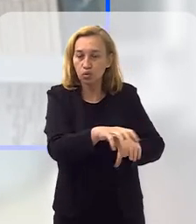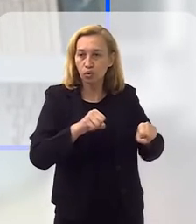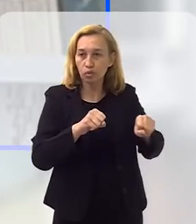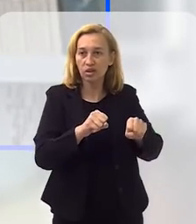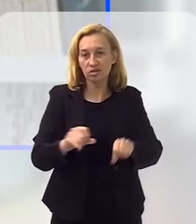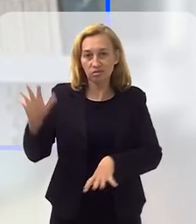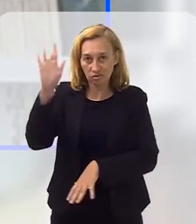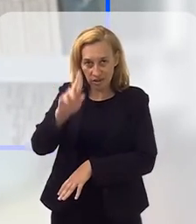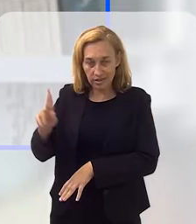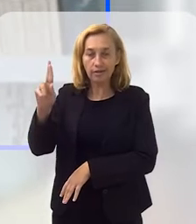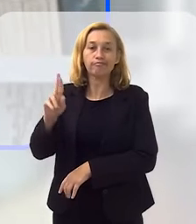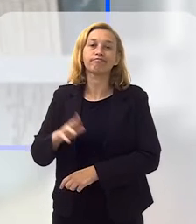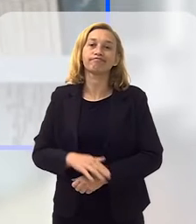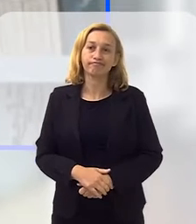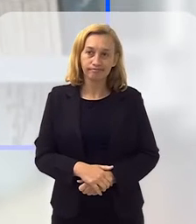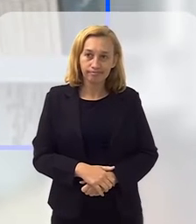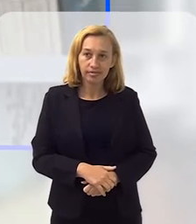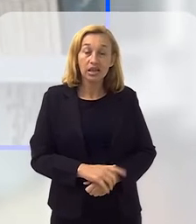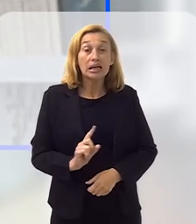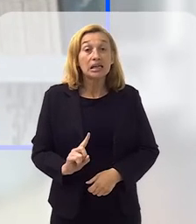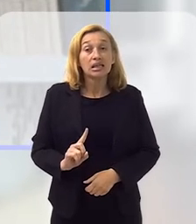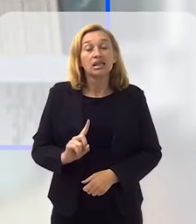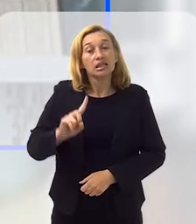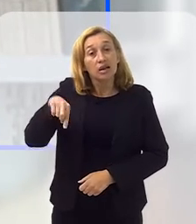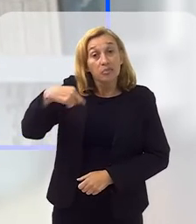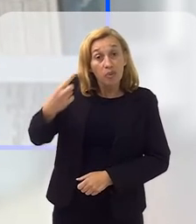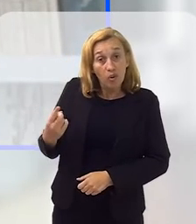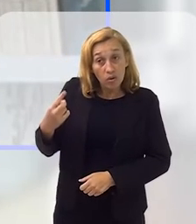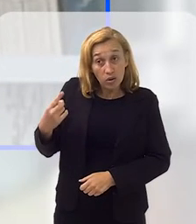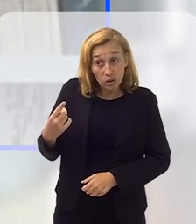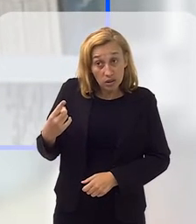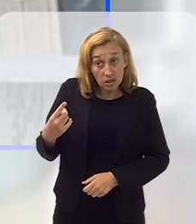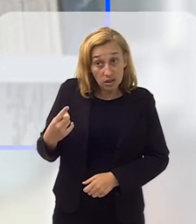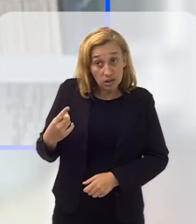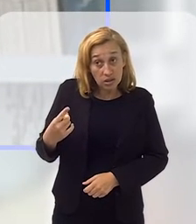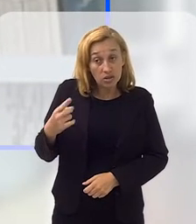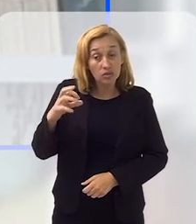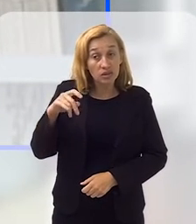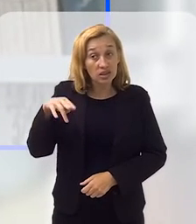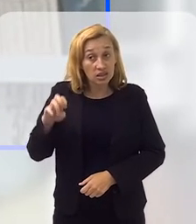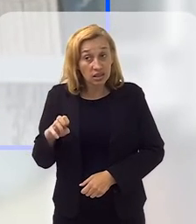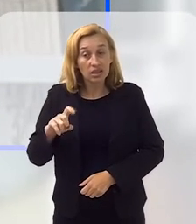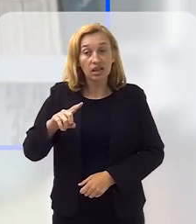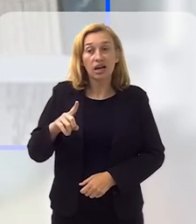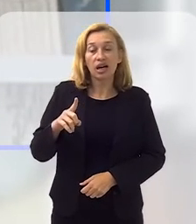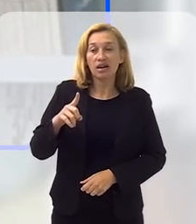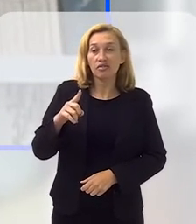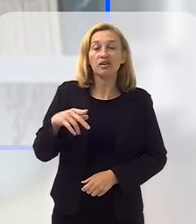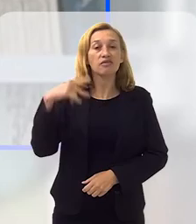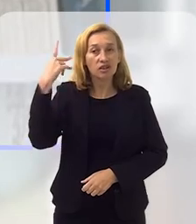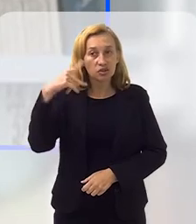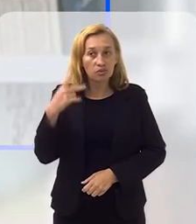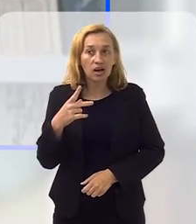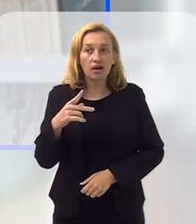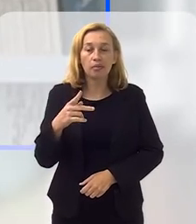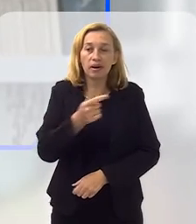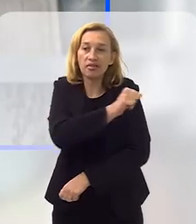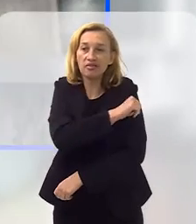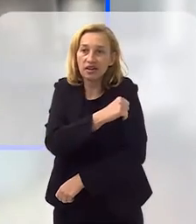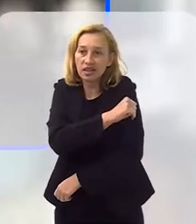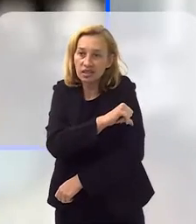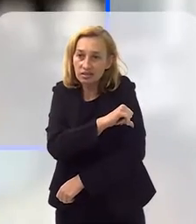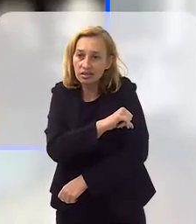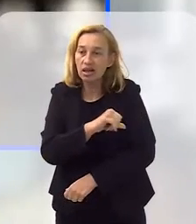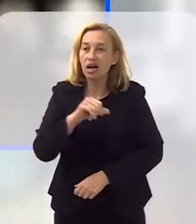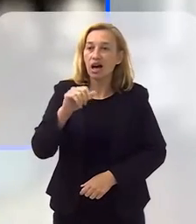futuramente um diploma universitário. Né? Que depois do Orsina da Fonseca, ela acaba prestando vestibular para